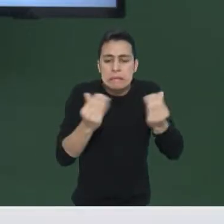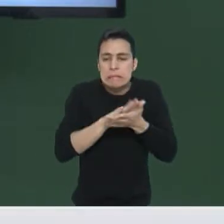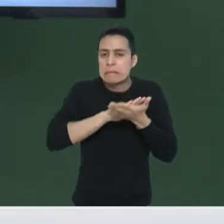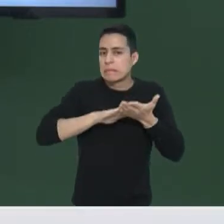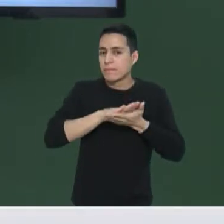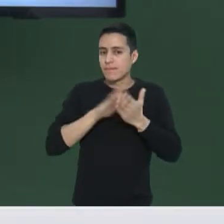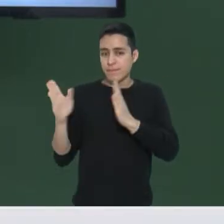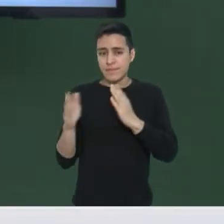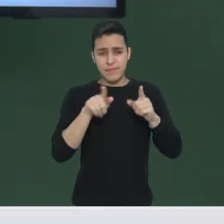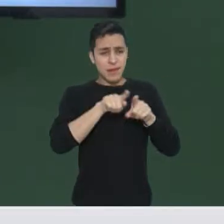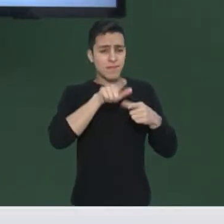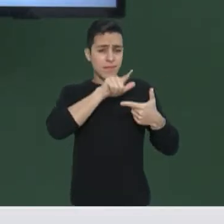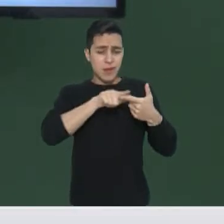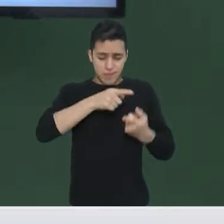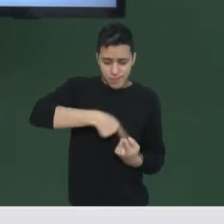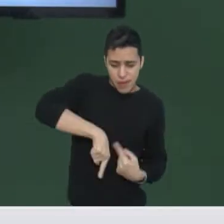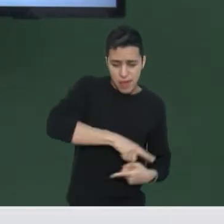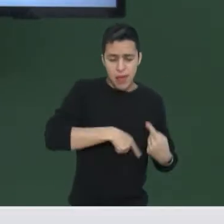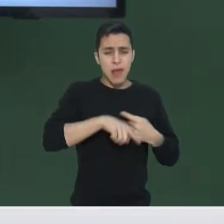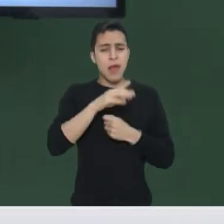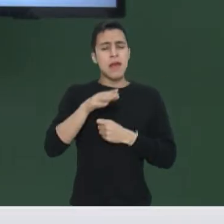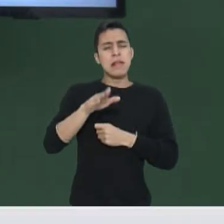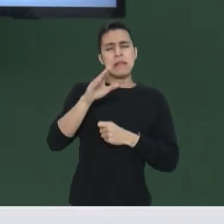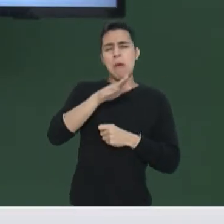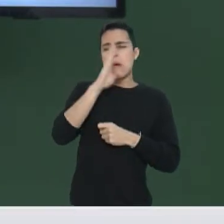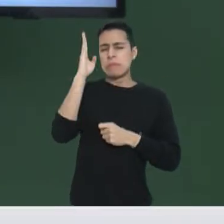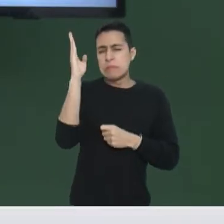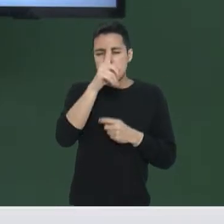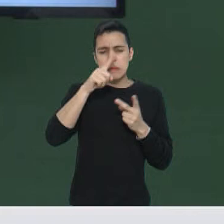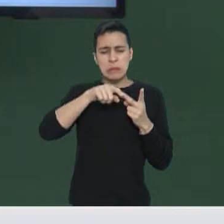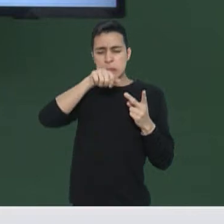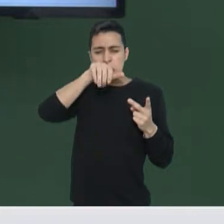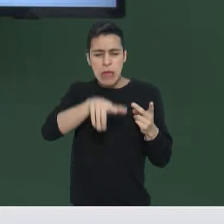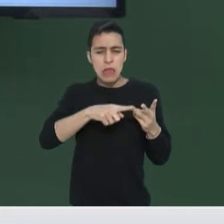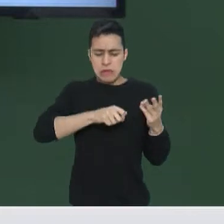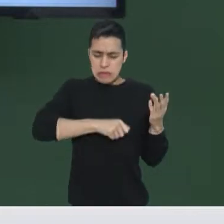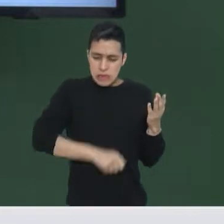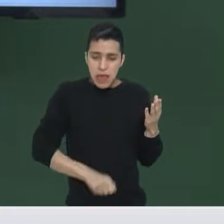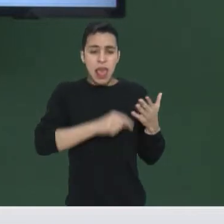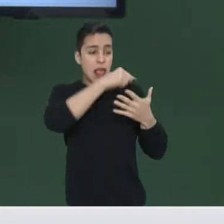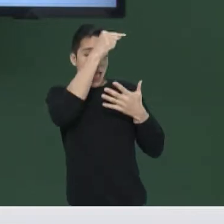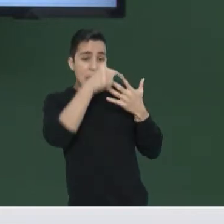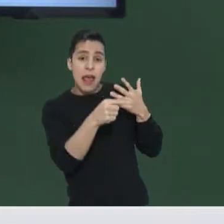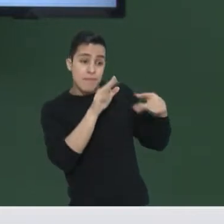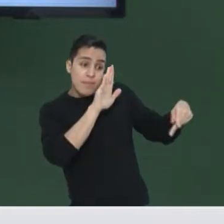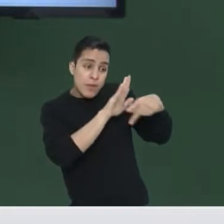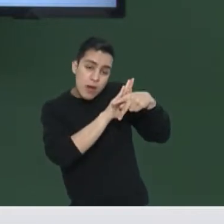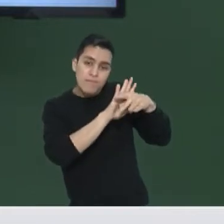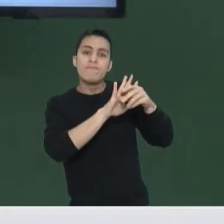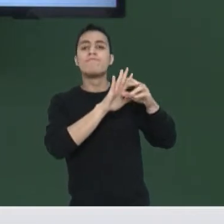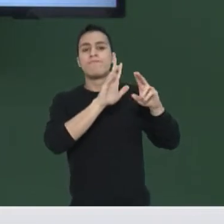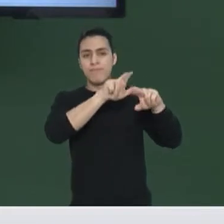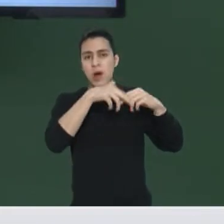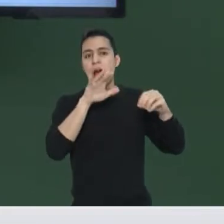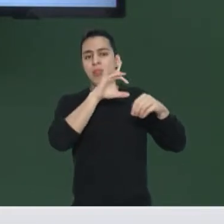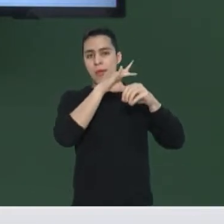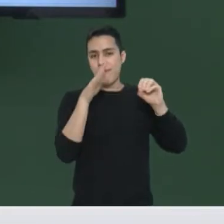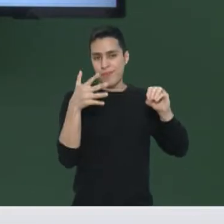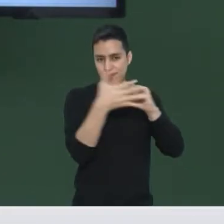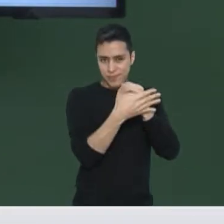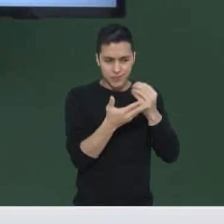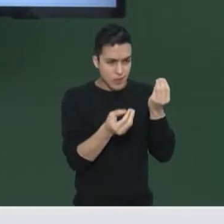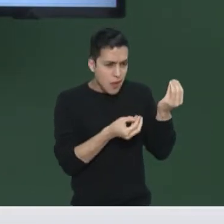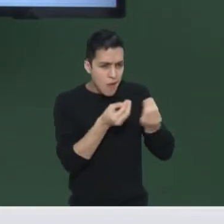distúrbios gastrointestinais, náuseas, vômitos, diarreias, esses são os sintomas dessa doença. E como